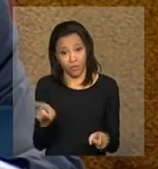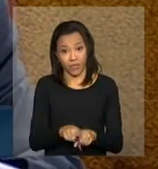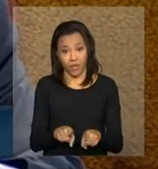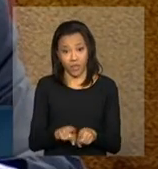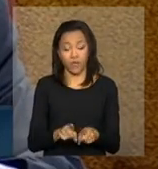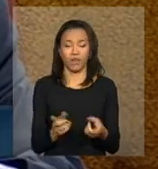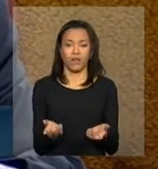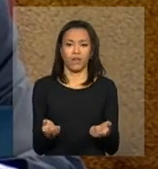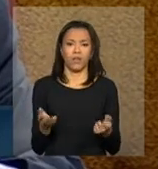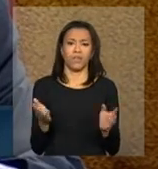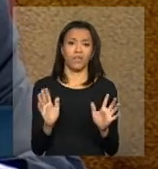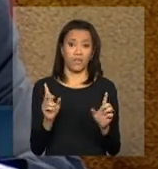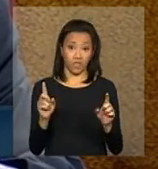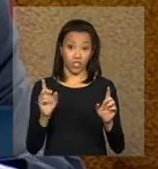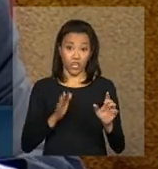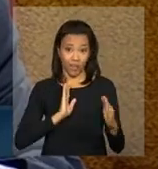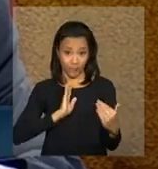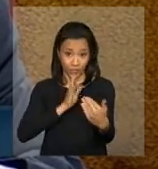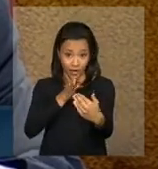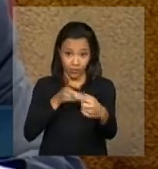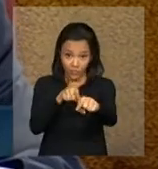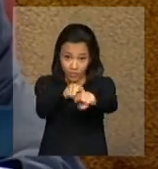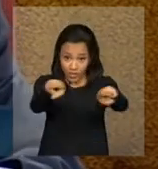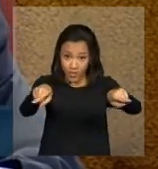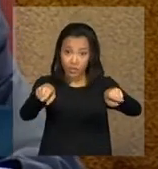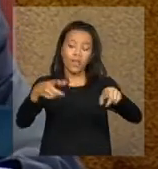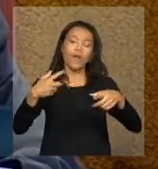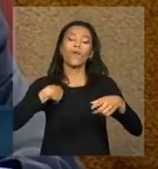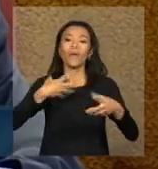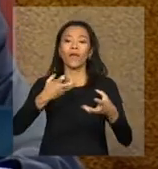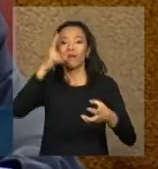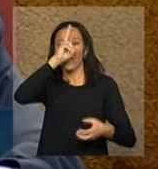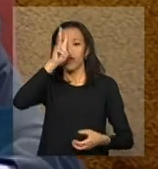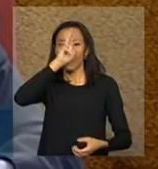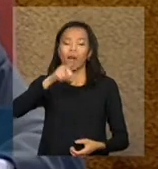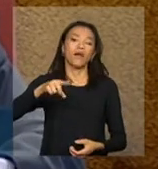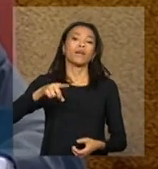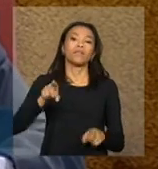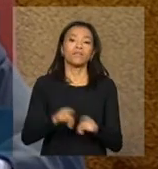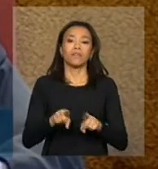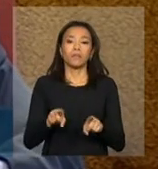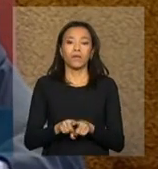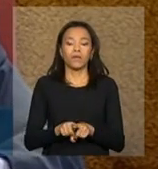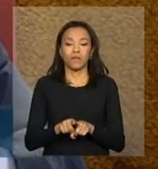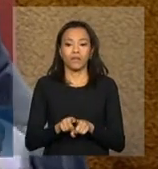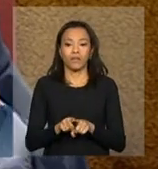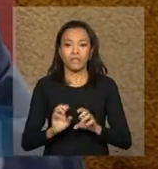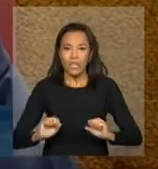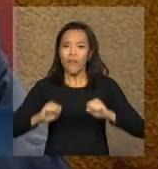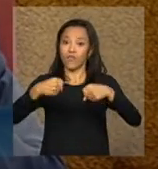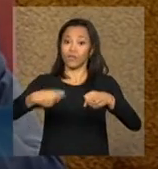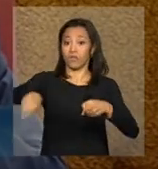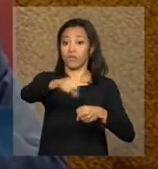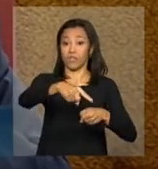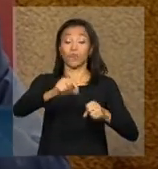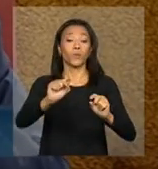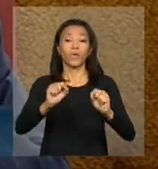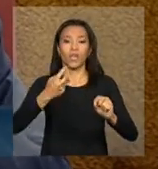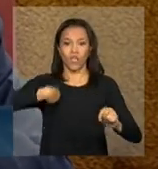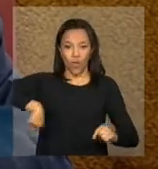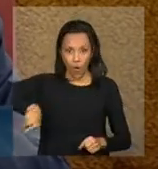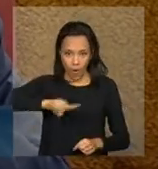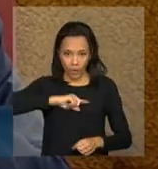de fala aqui diretamente via plenária, eu, mais uma vez, queria lembrar vocês e queria reforçar a ideia de que nós,